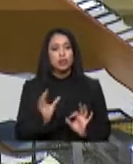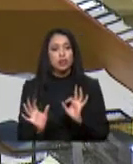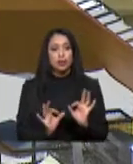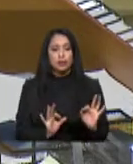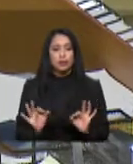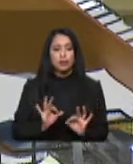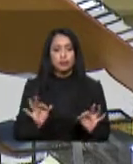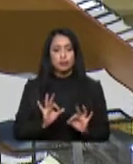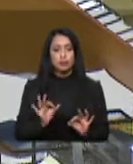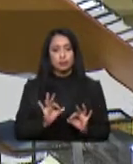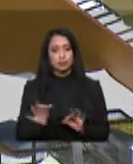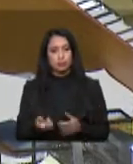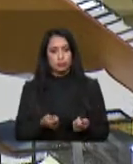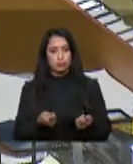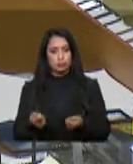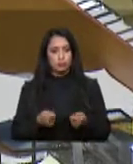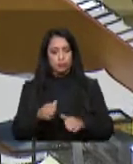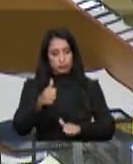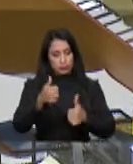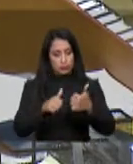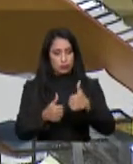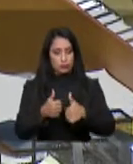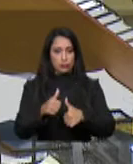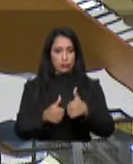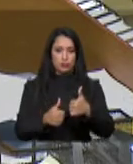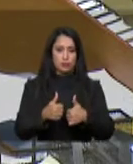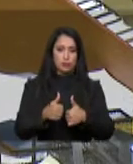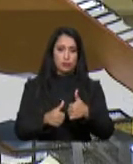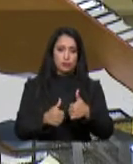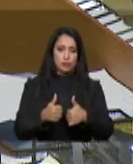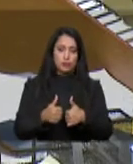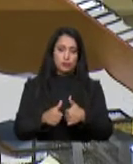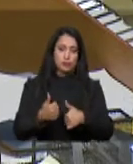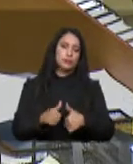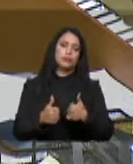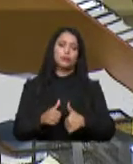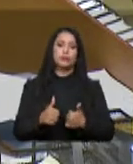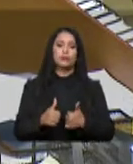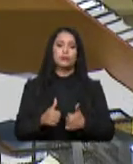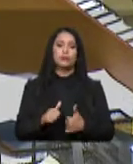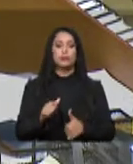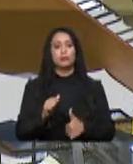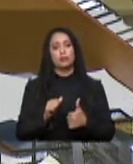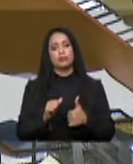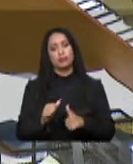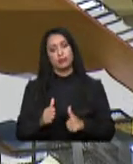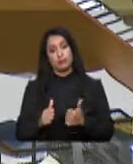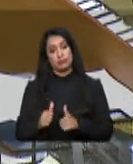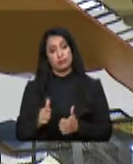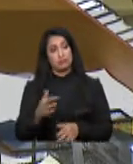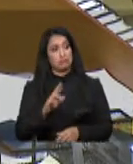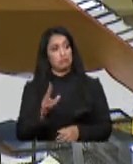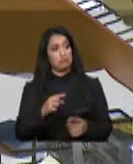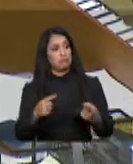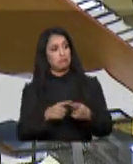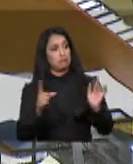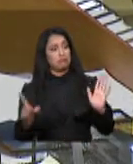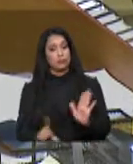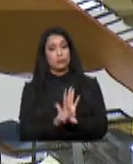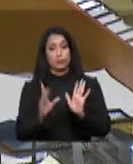de monitoramento, de controle e de avaliação dessas políticas públicas. No instante em que, sem previsão legal